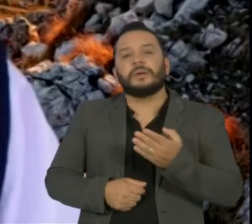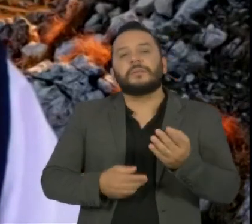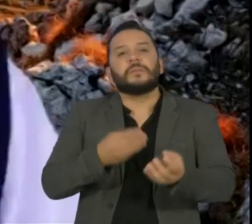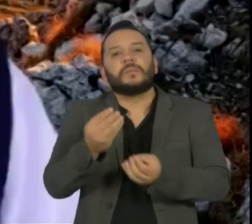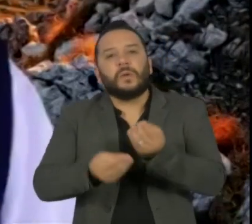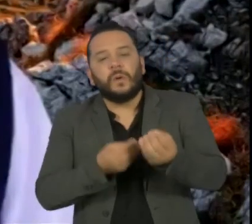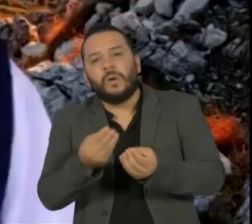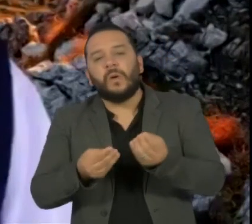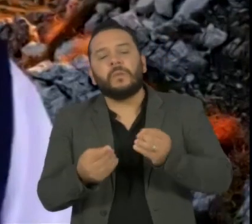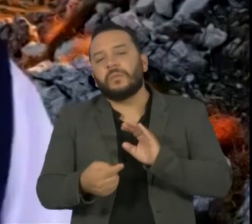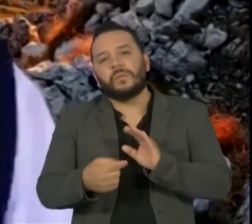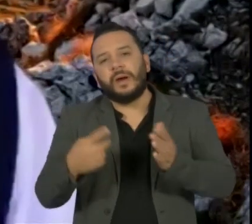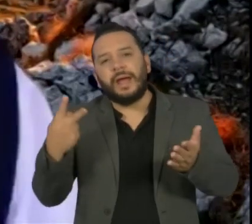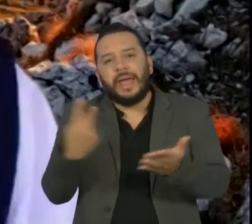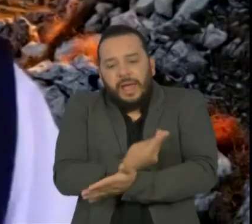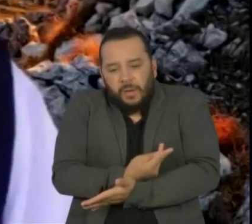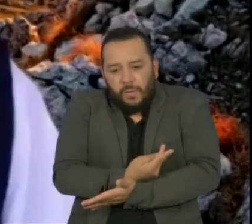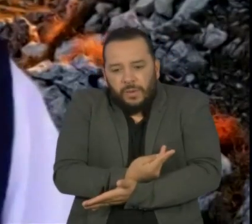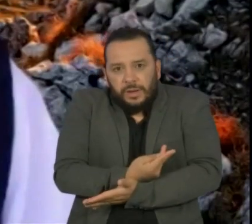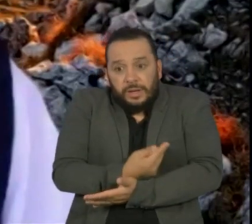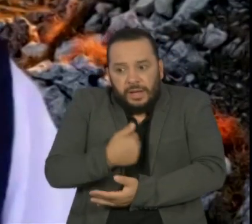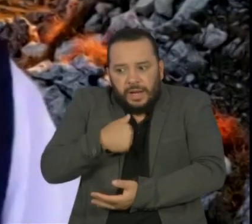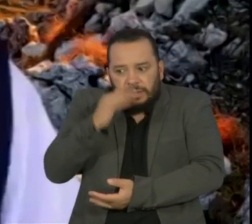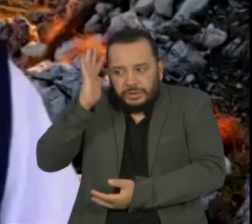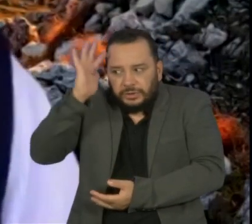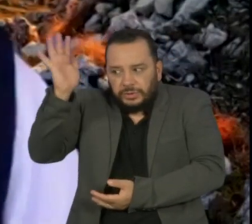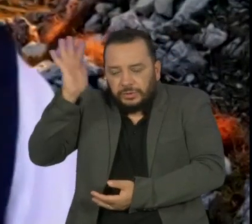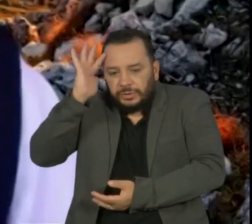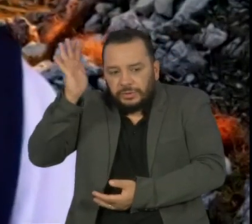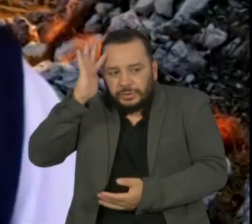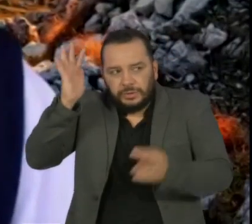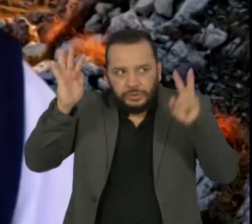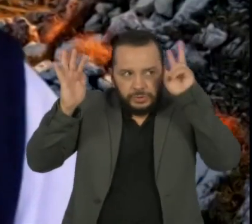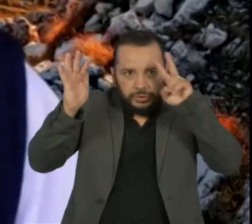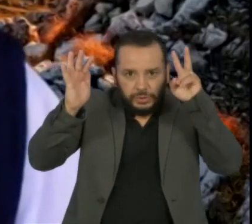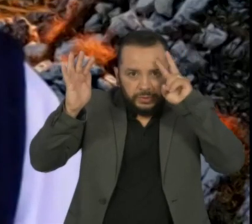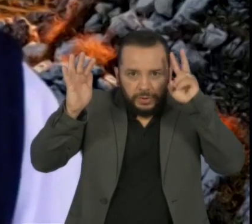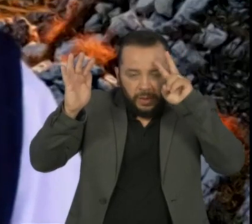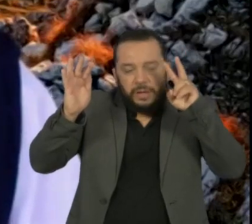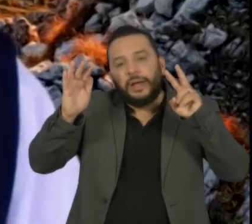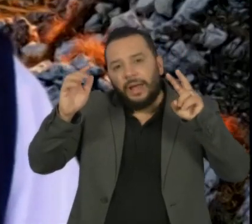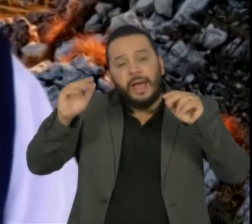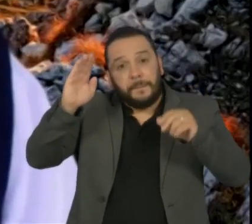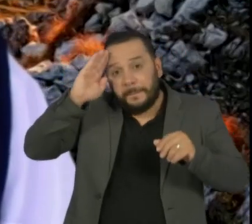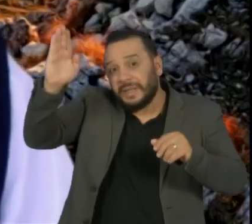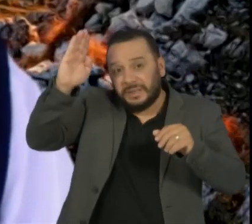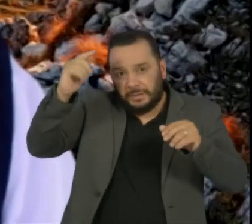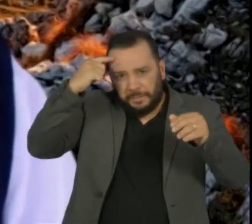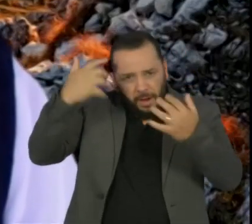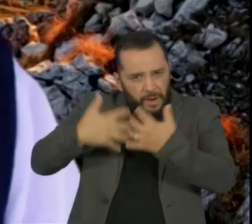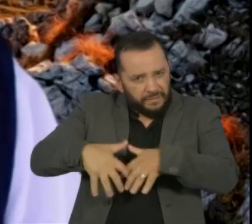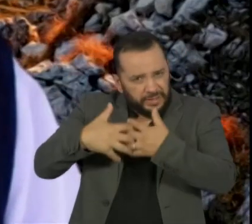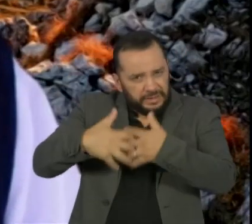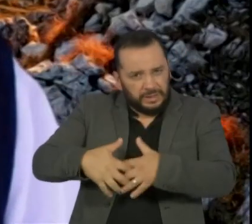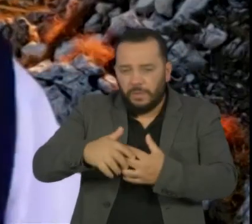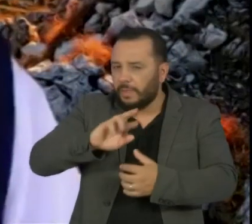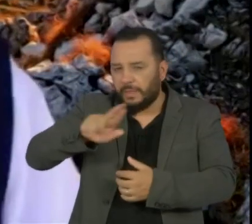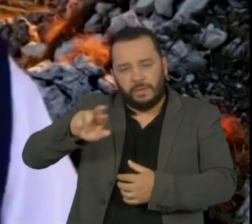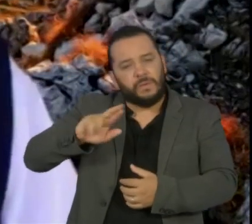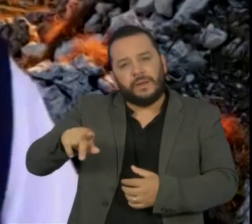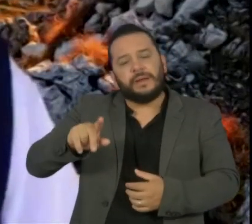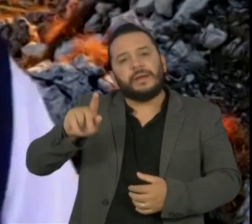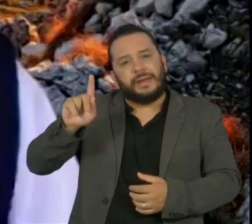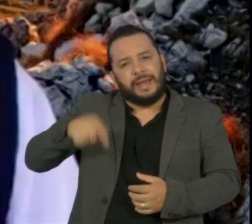erros, a história e a filosofia não são o ponto mais alto da reflexão humana, são o ponto atual das